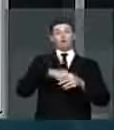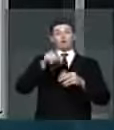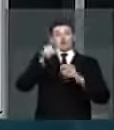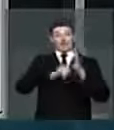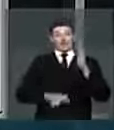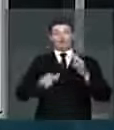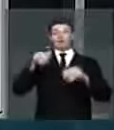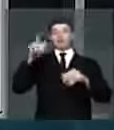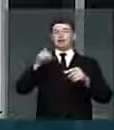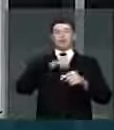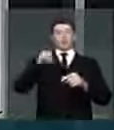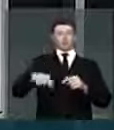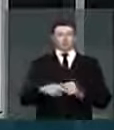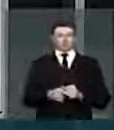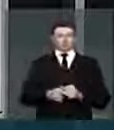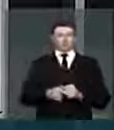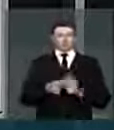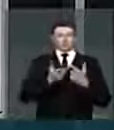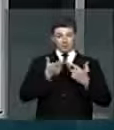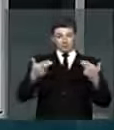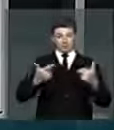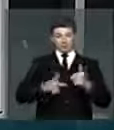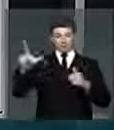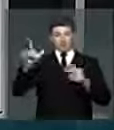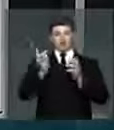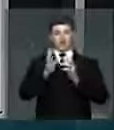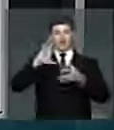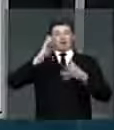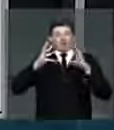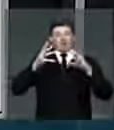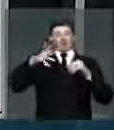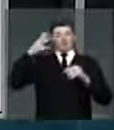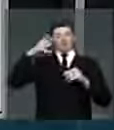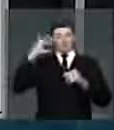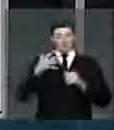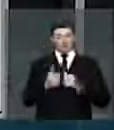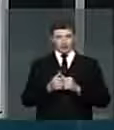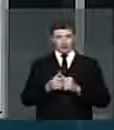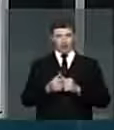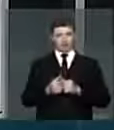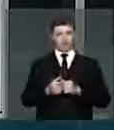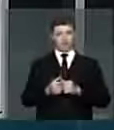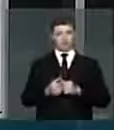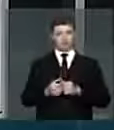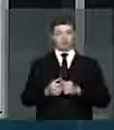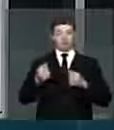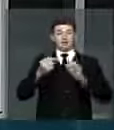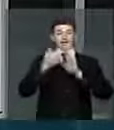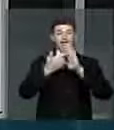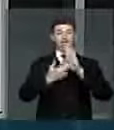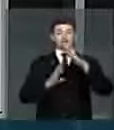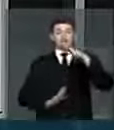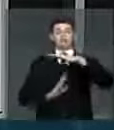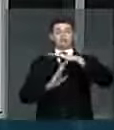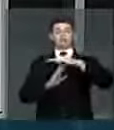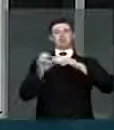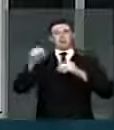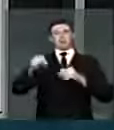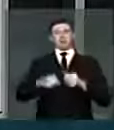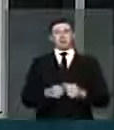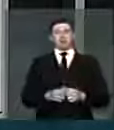representação. Um outro aspecto de uma reforma partidária eleitoral, temos que estabelecer uma cláusula de barreira, sim. Nós